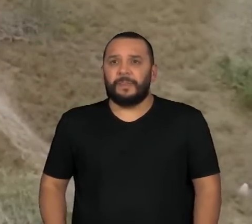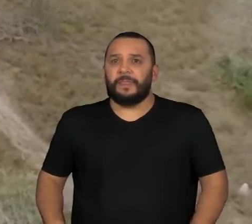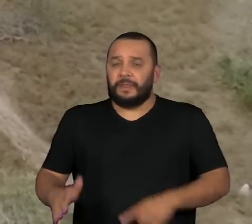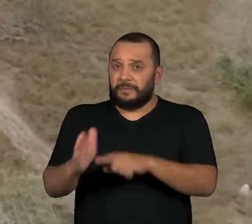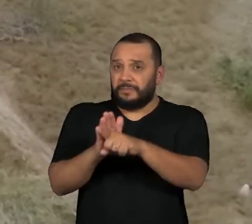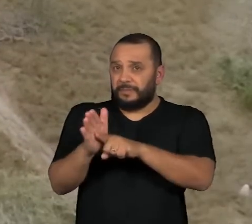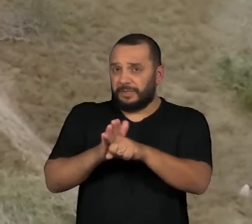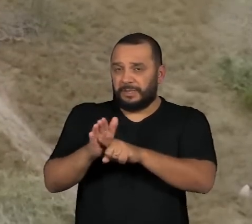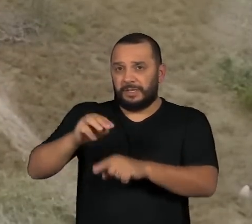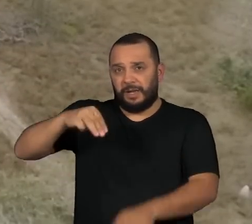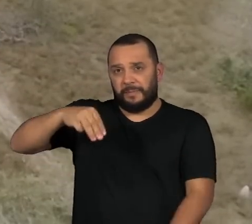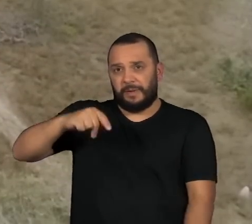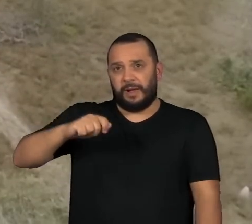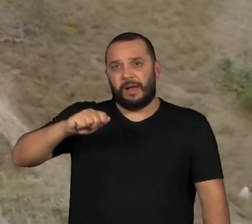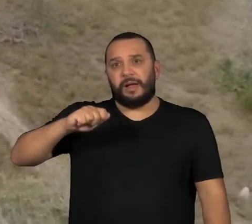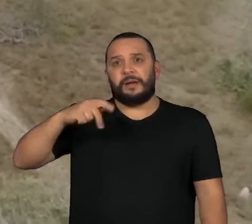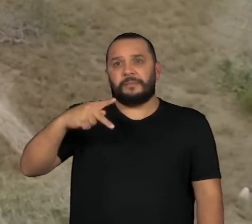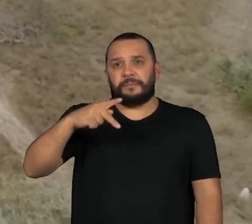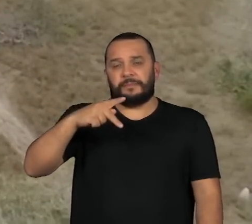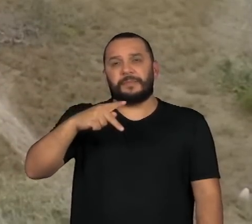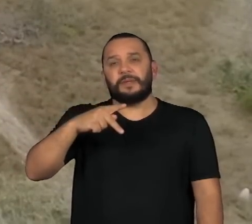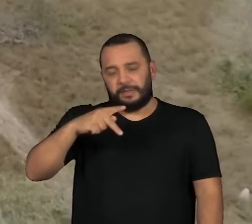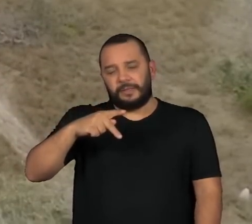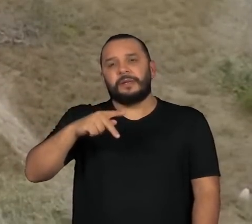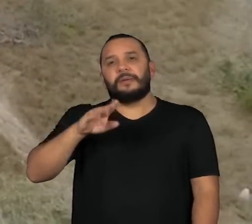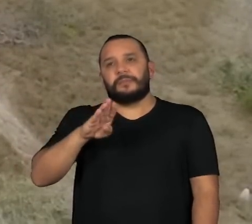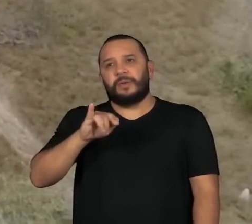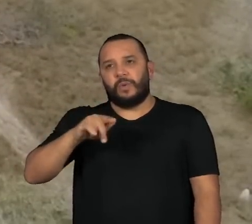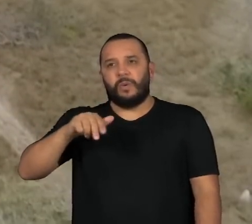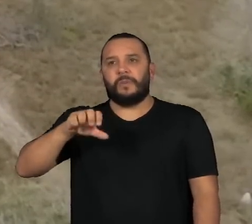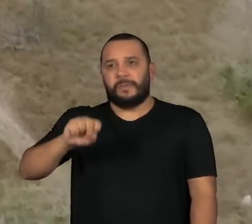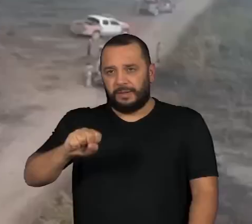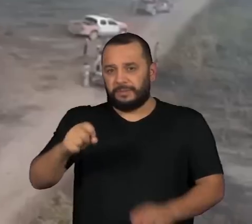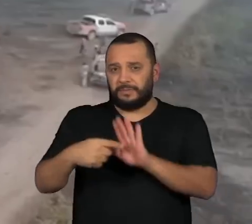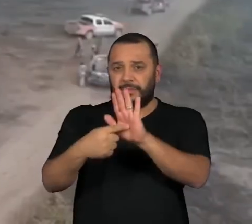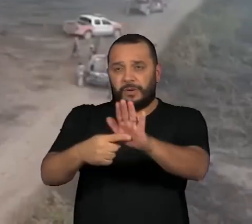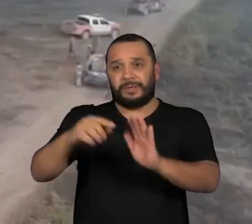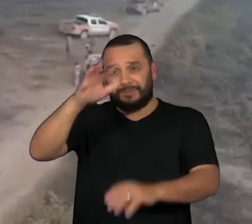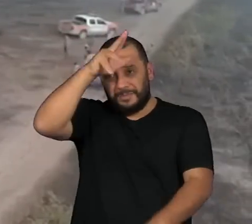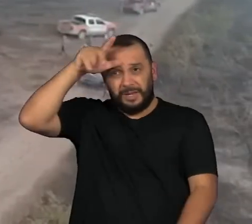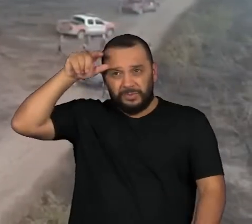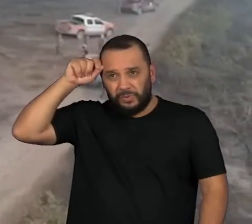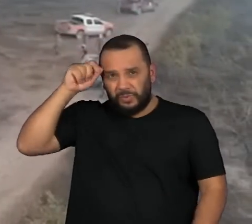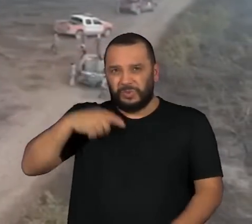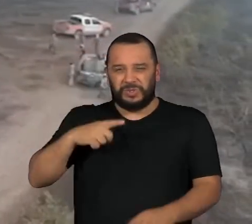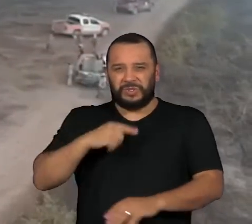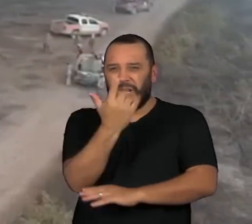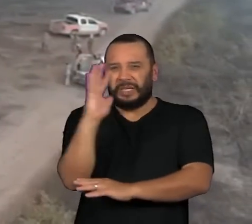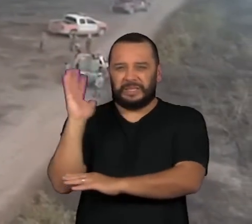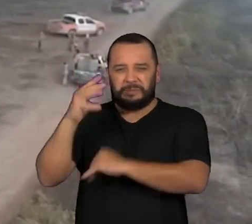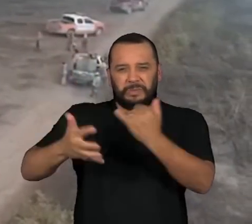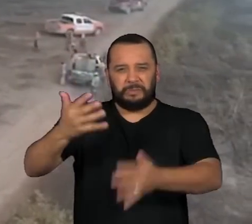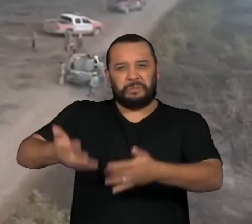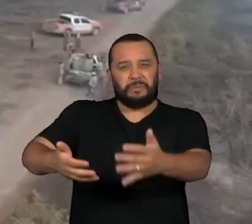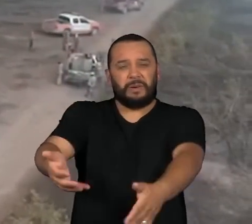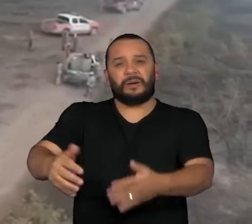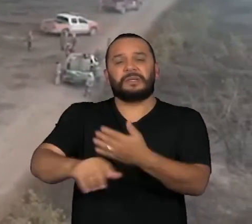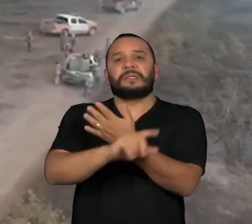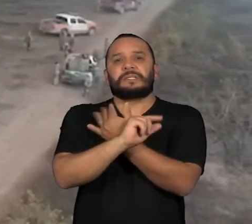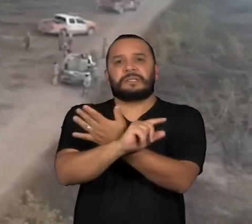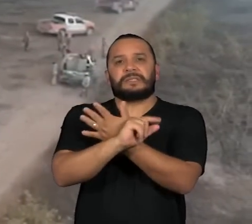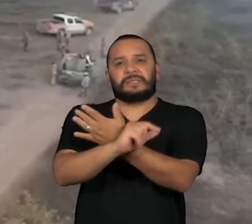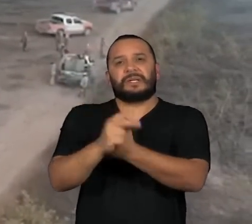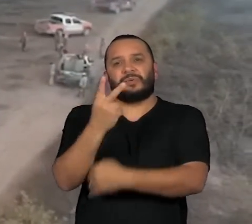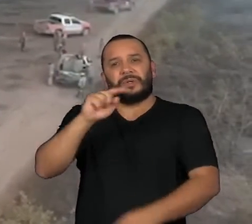Dados da rede MAP Biomas revelam que o estado do Mato Grosso desmatou mais de 2.000 hectares no Pantanal nos 4